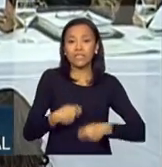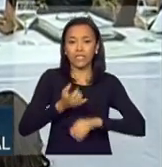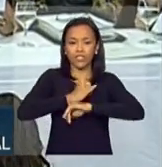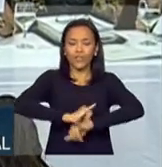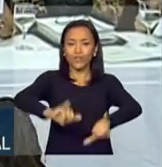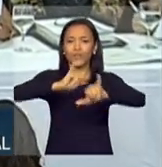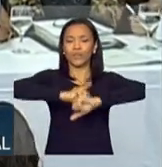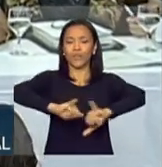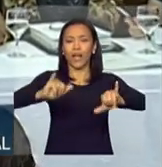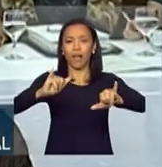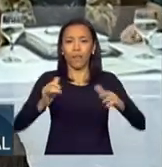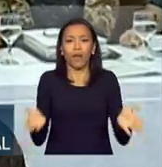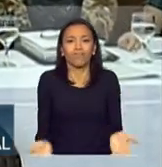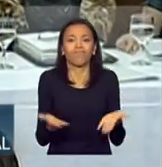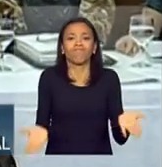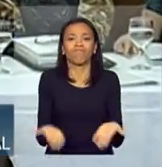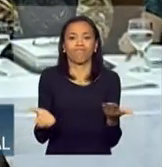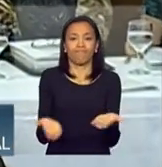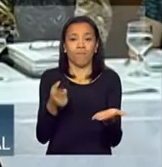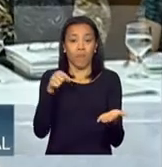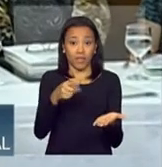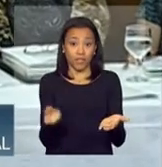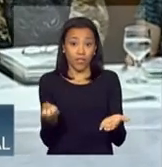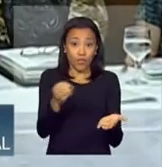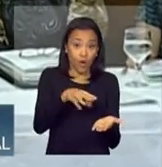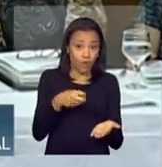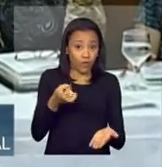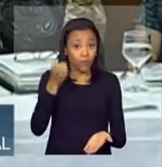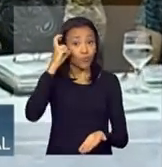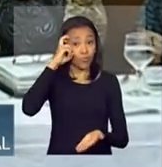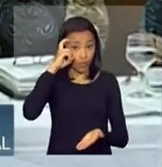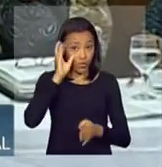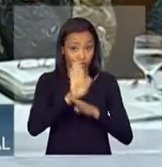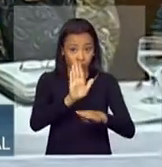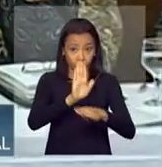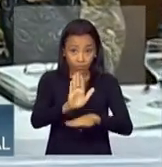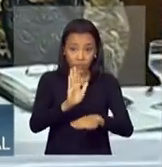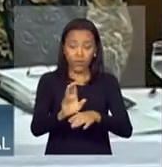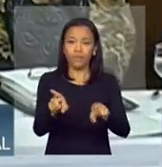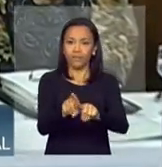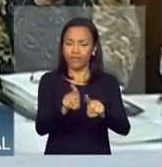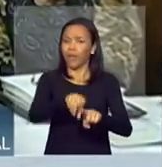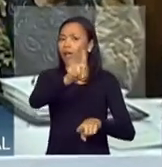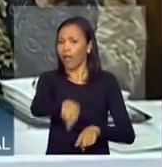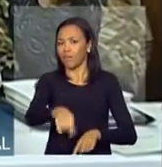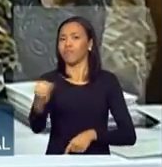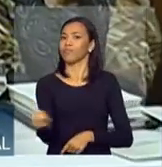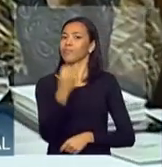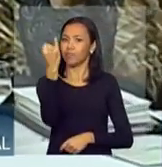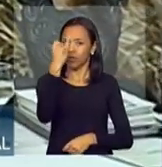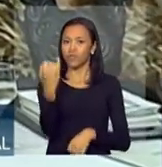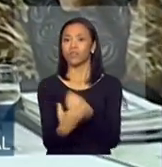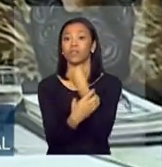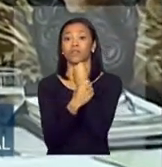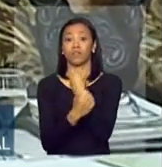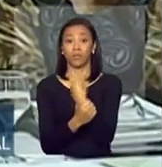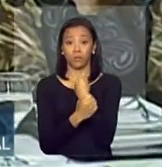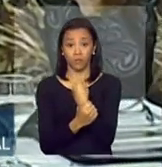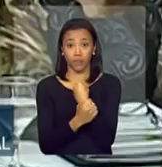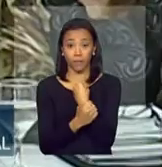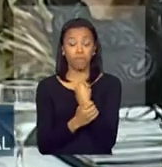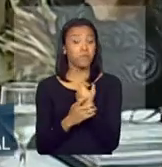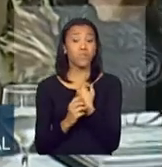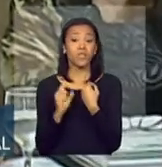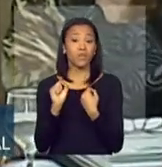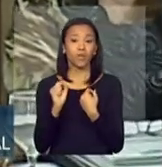para contribuir com a construção dessa nova cultura. E, além disso, é importante garantir que os